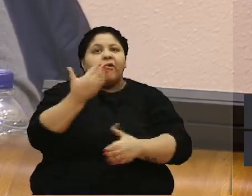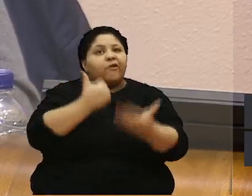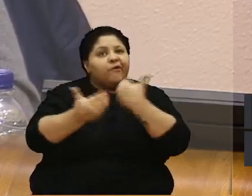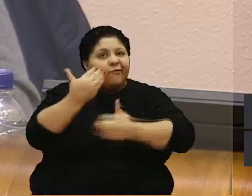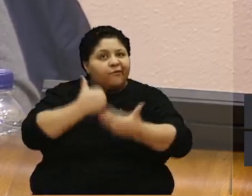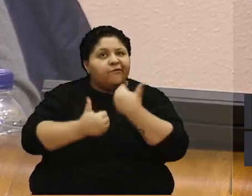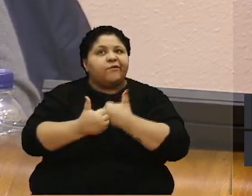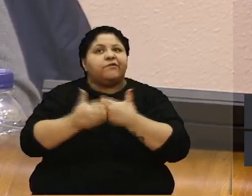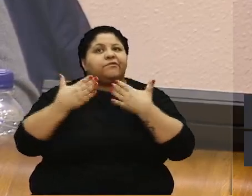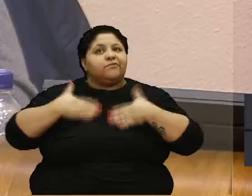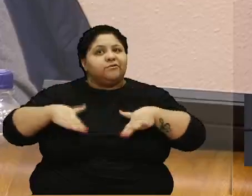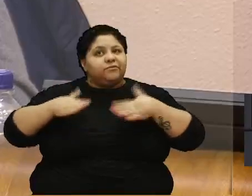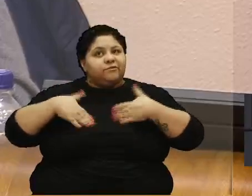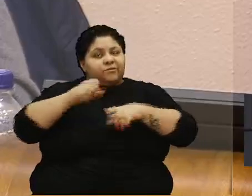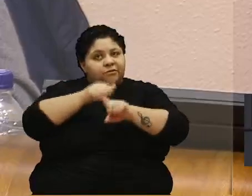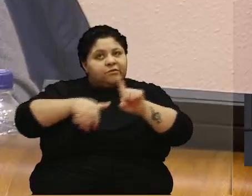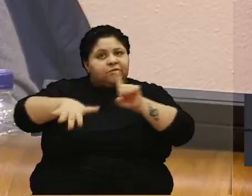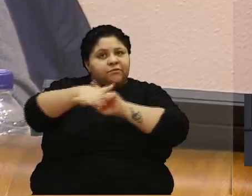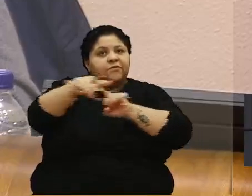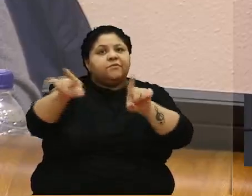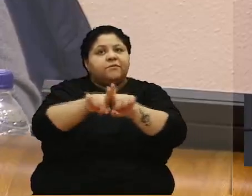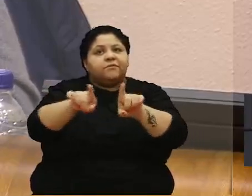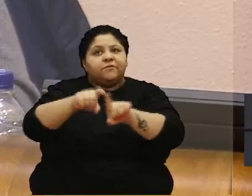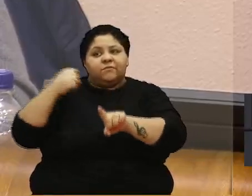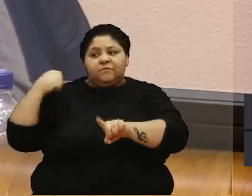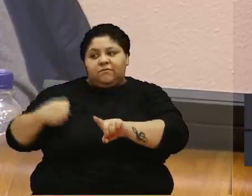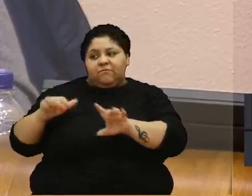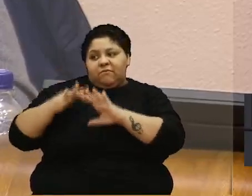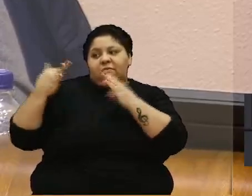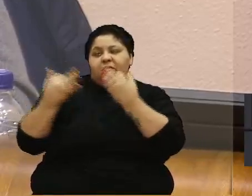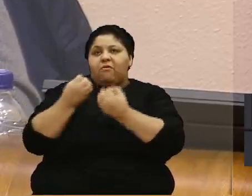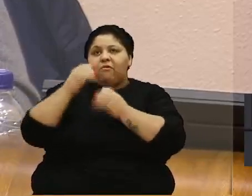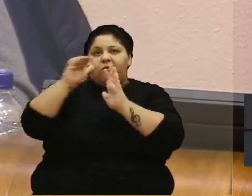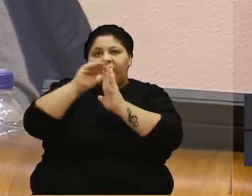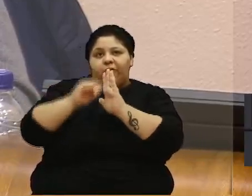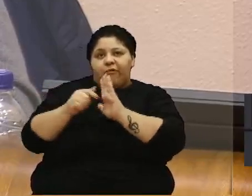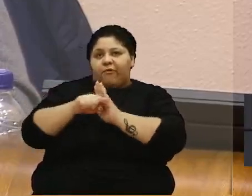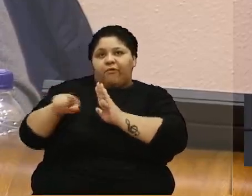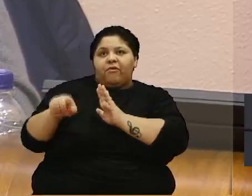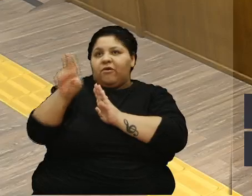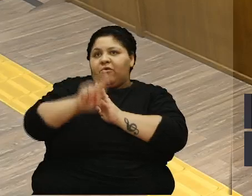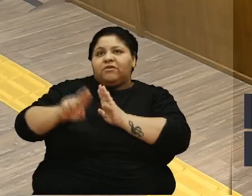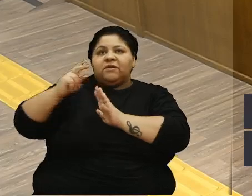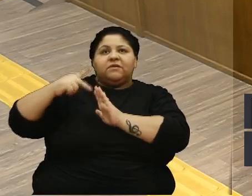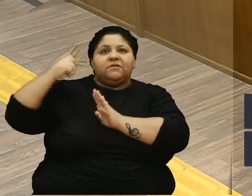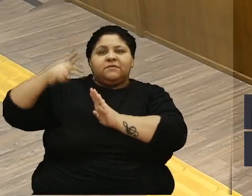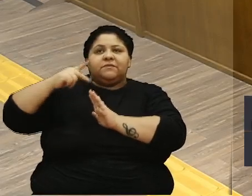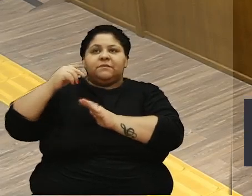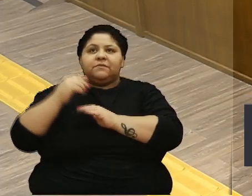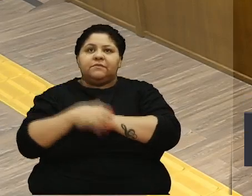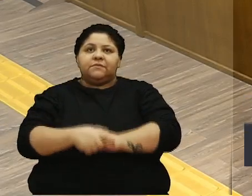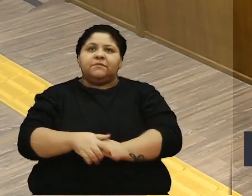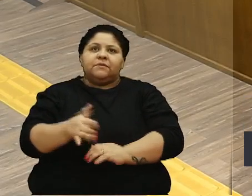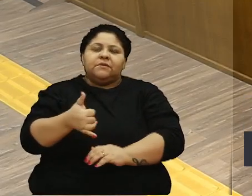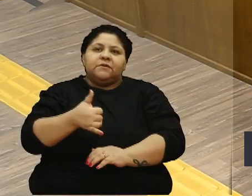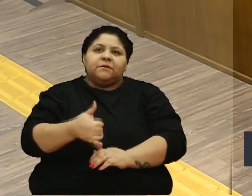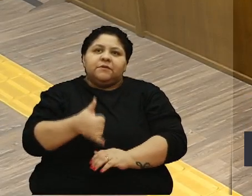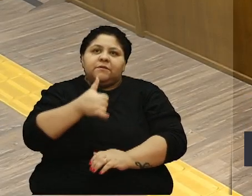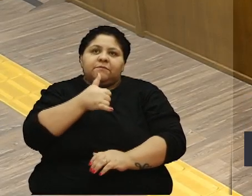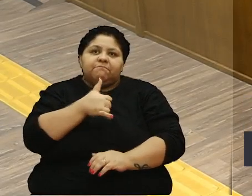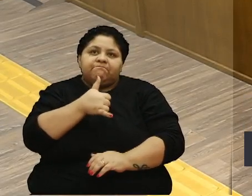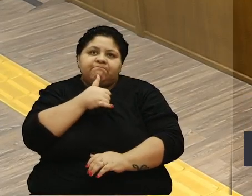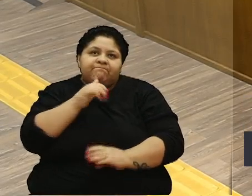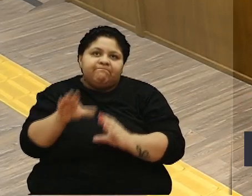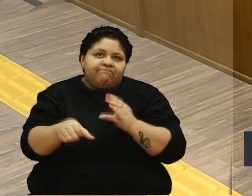alimentar tranquilamente na sociedade, inclusive tendo Bolsa Família, que é um bom programa, quando não é explorado politicamente. Obrigado pela gentileza. Infelizmente, não vou poder lhe dar uma